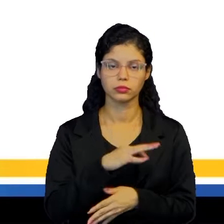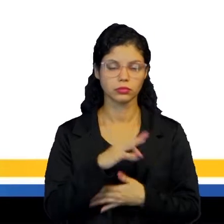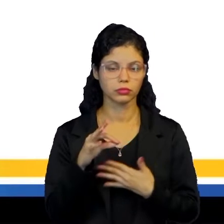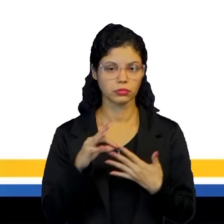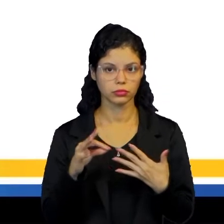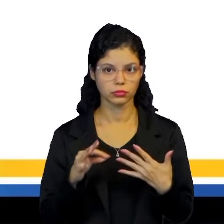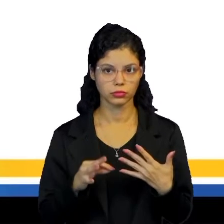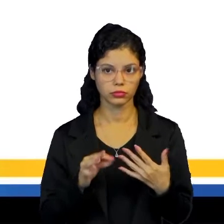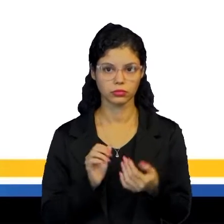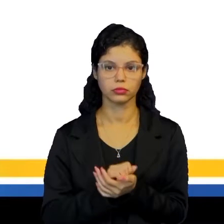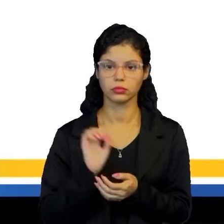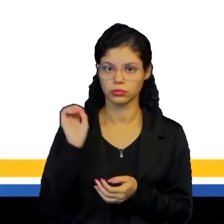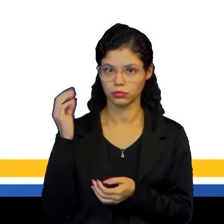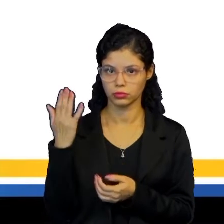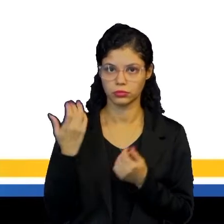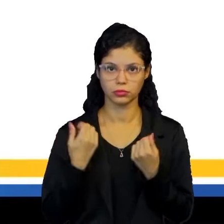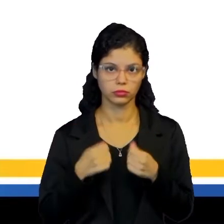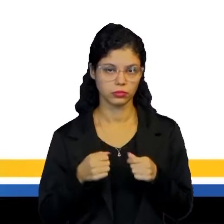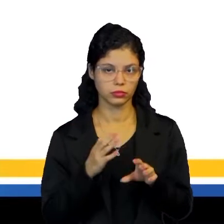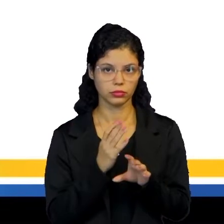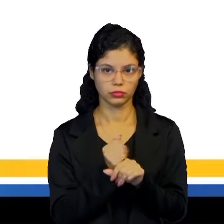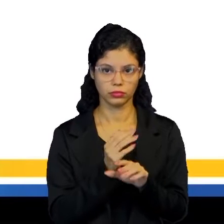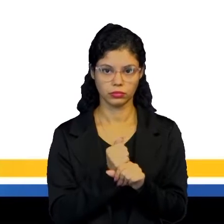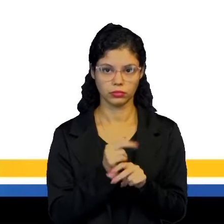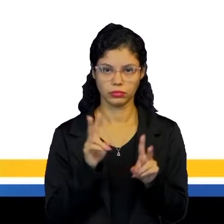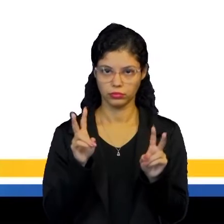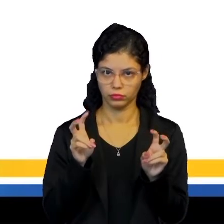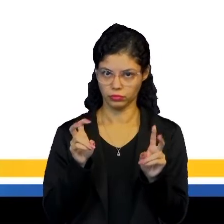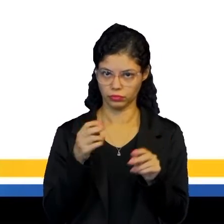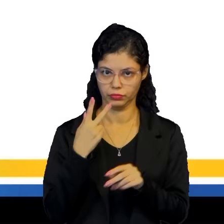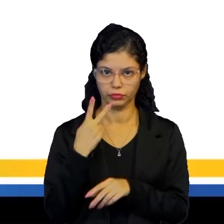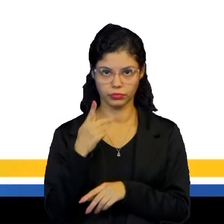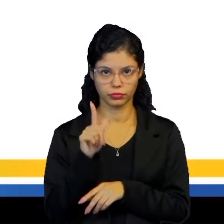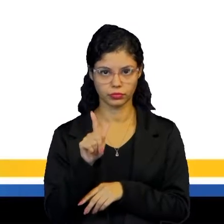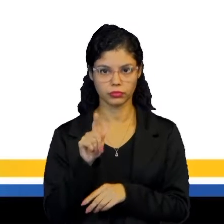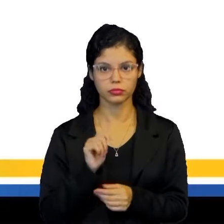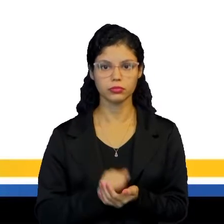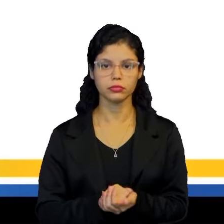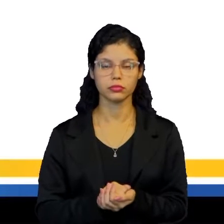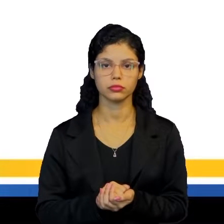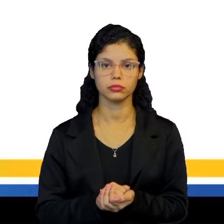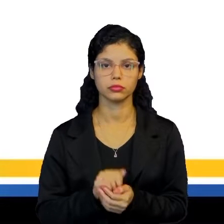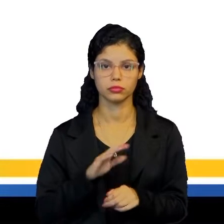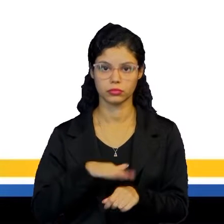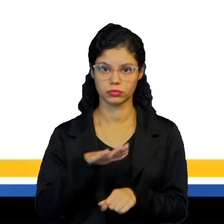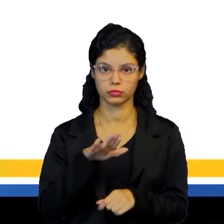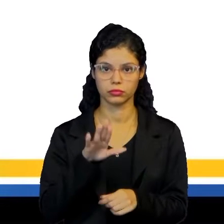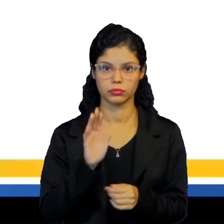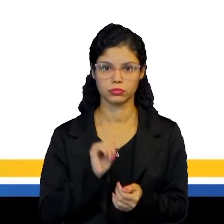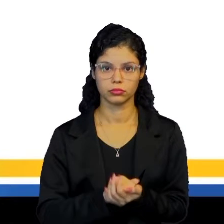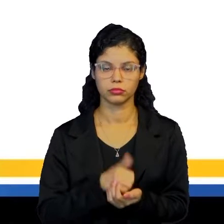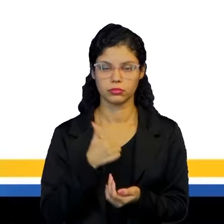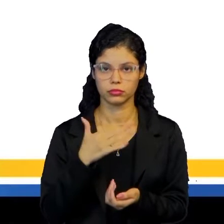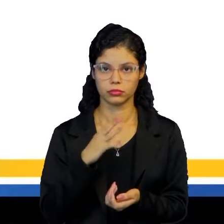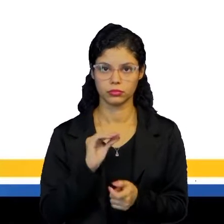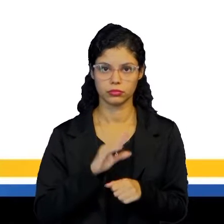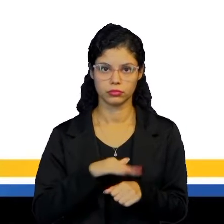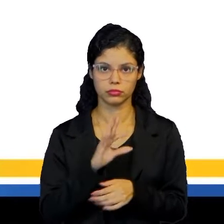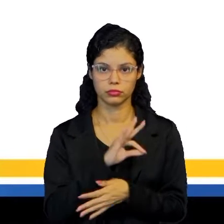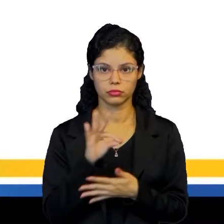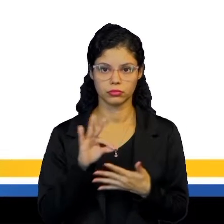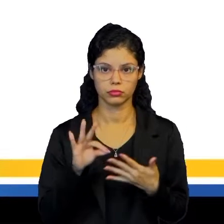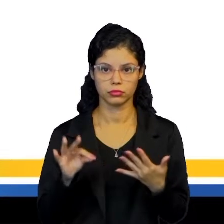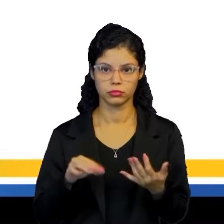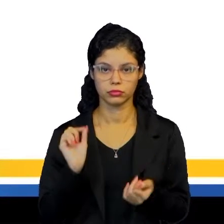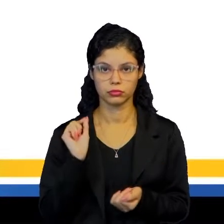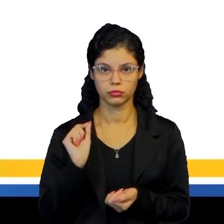elementos. Caso seja necessário somar os termos de uma PG com mais de 10 elementos,